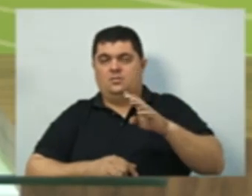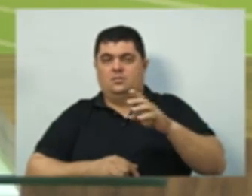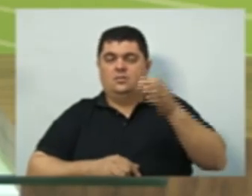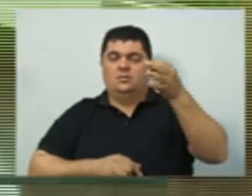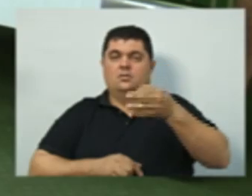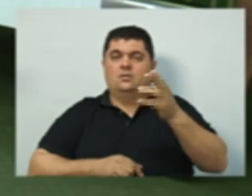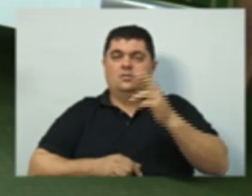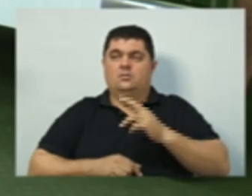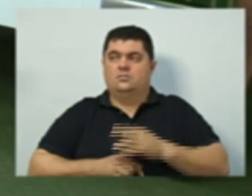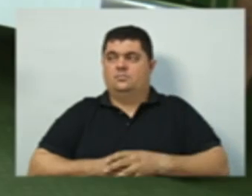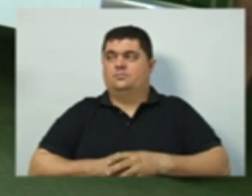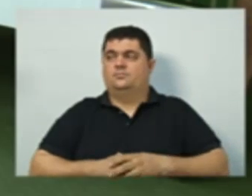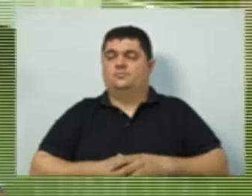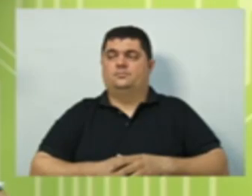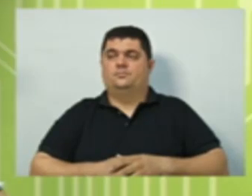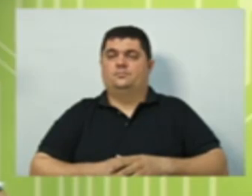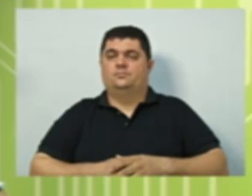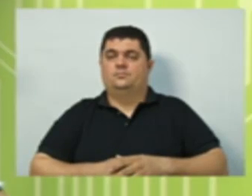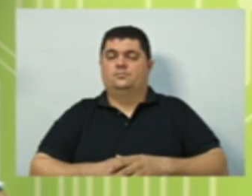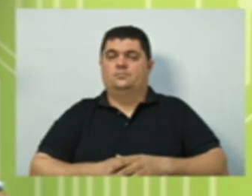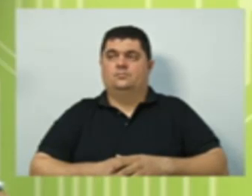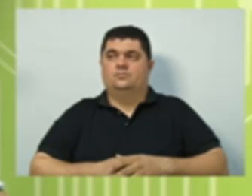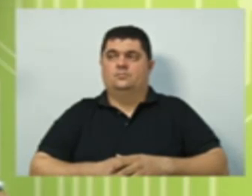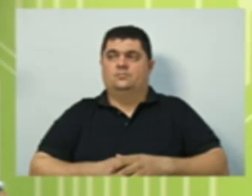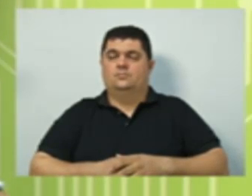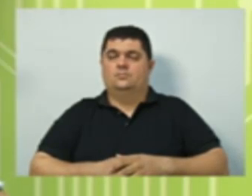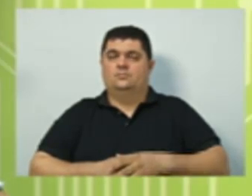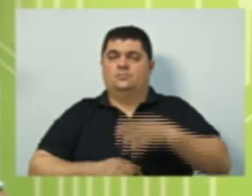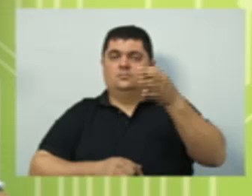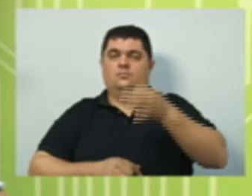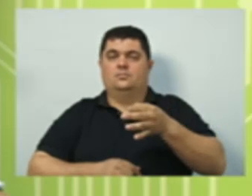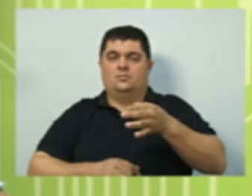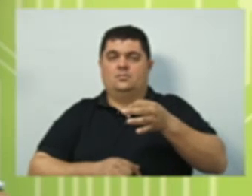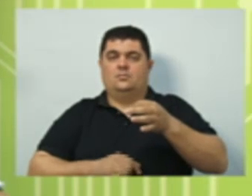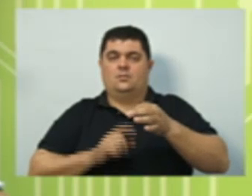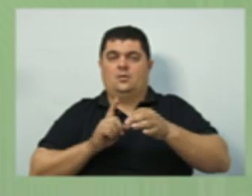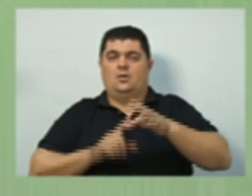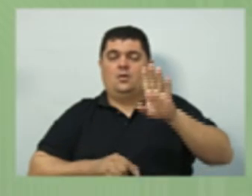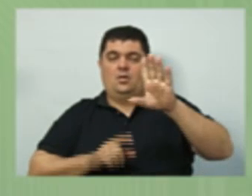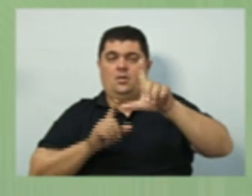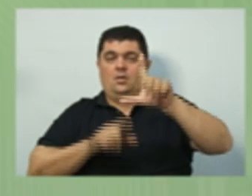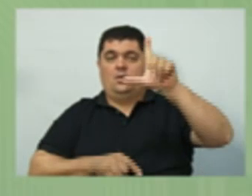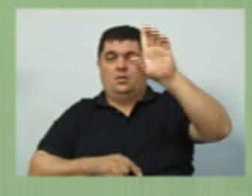resposta certa, professor? E a resposta correta é a letra B.